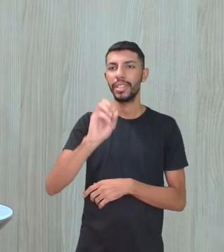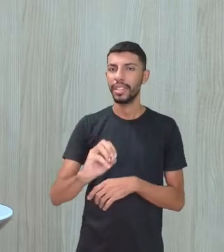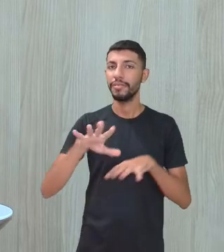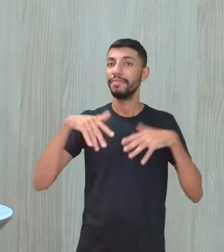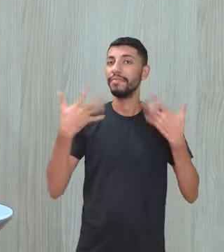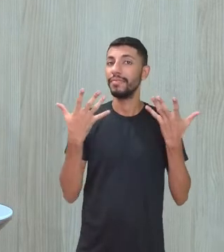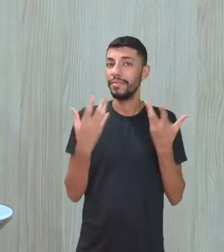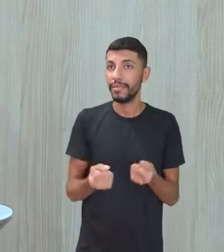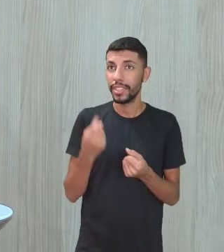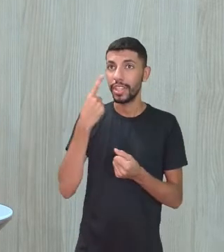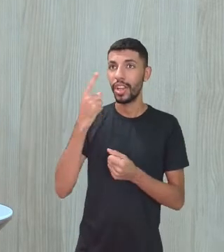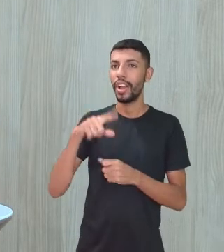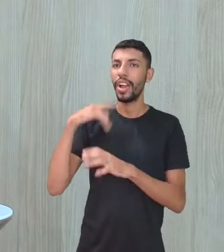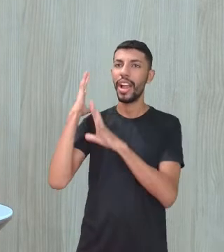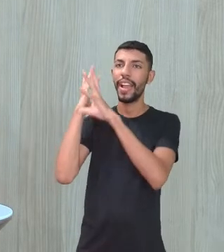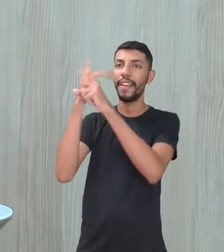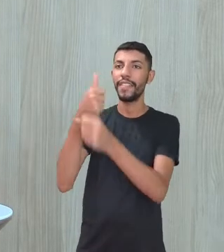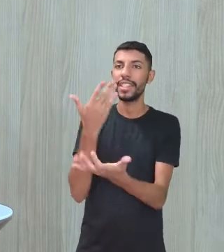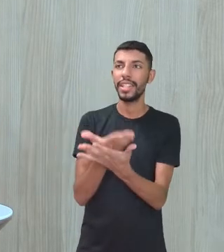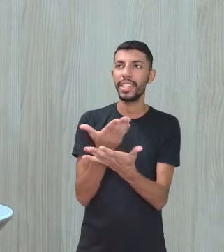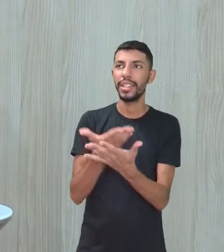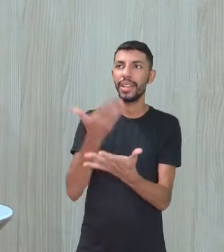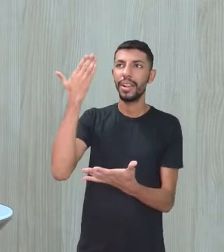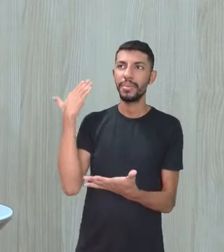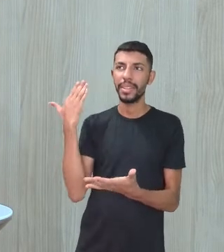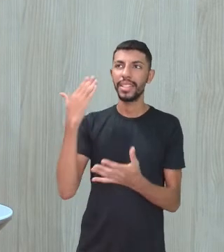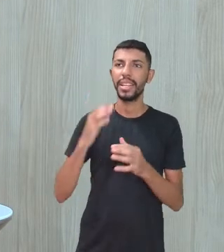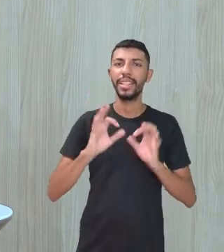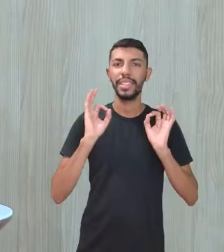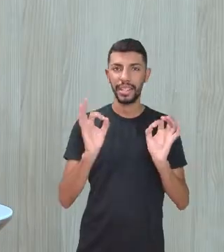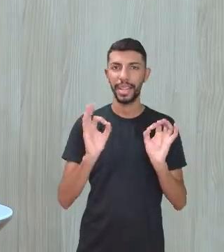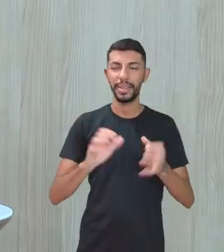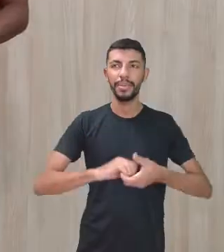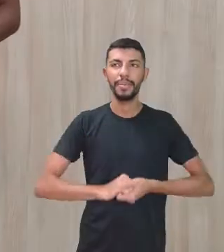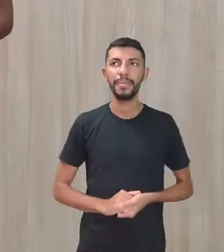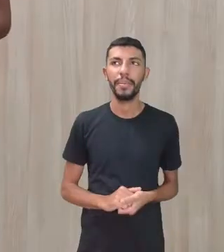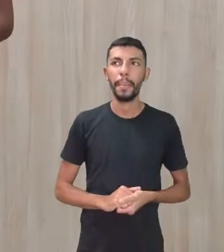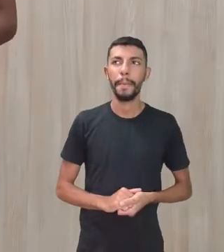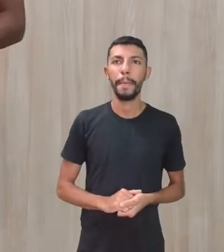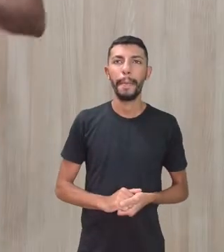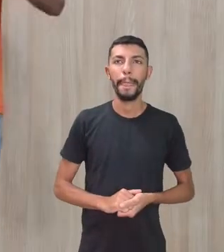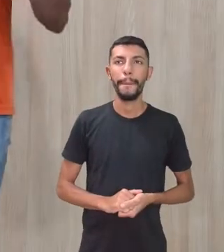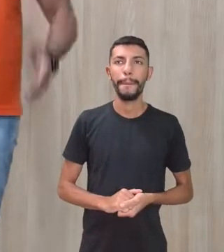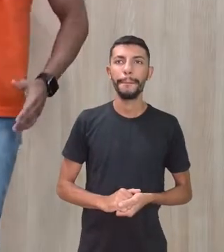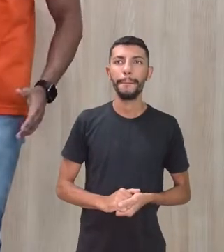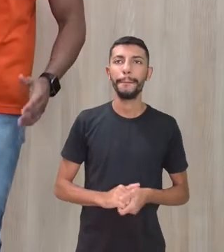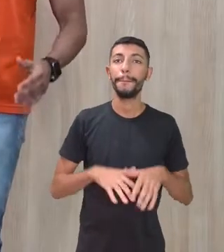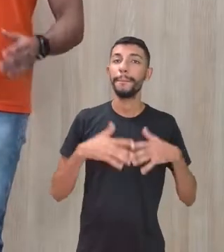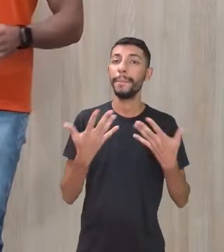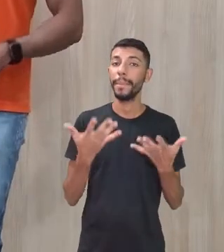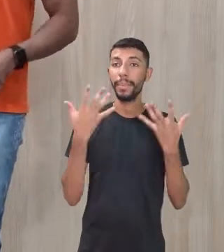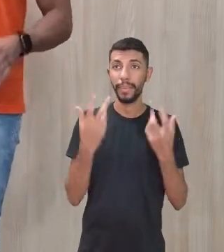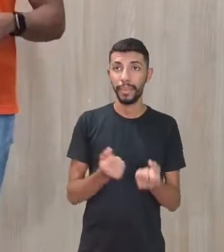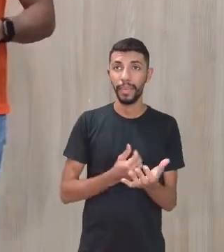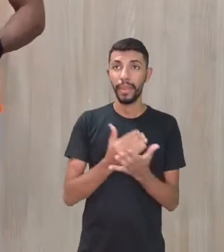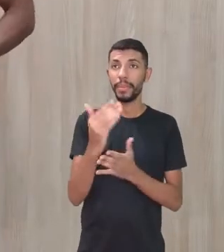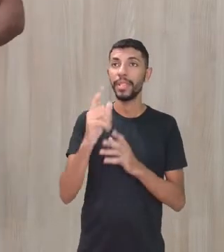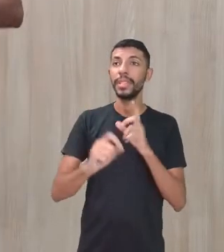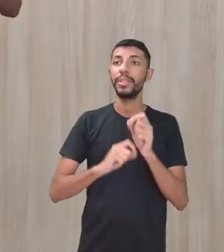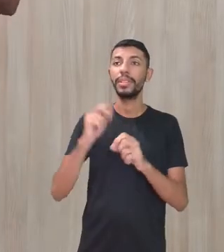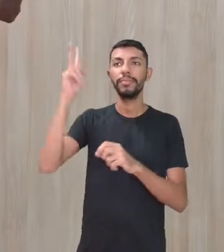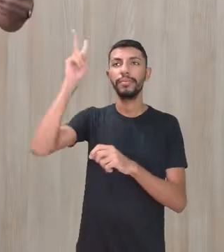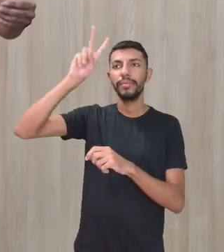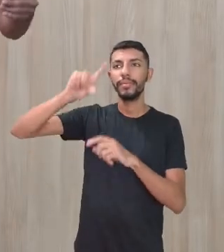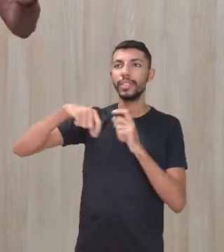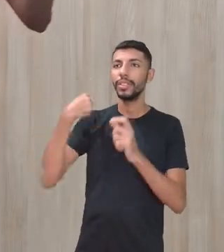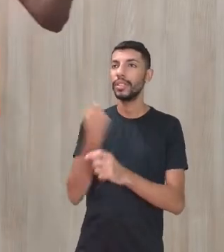lá? Revisando a aula anterior, tá bom? Vamos embora. Vamos dar início aqui, relembrando, né, o